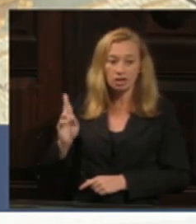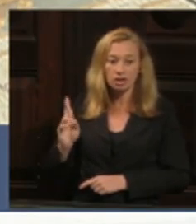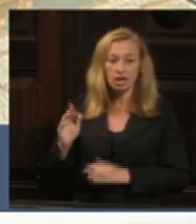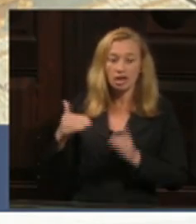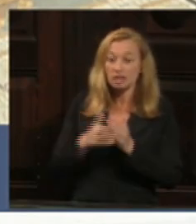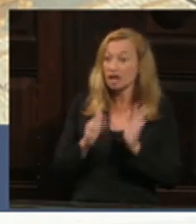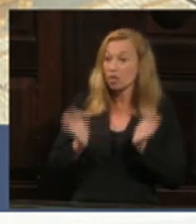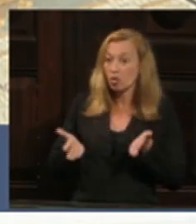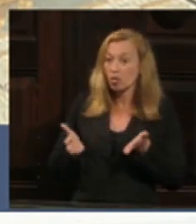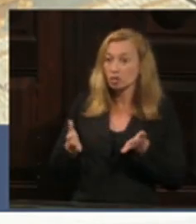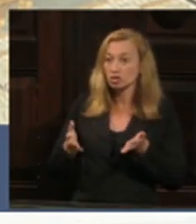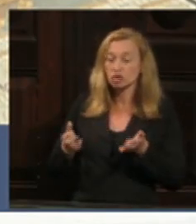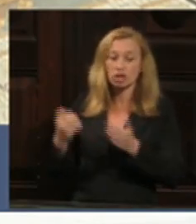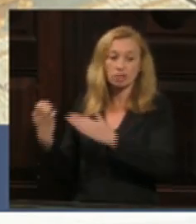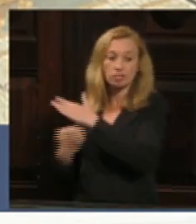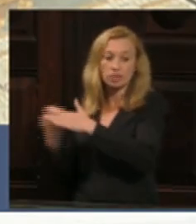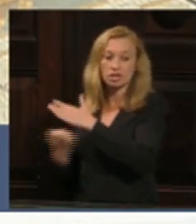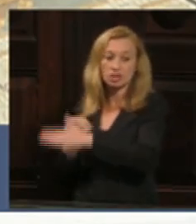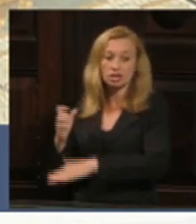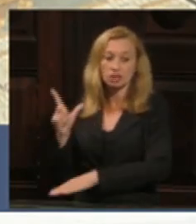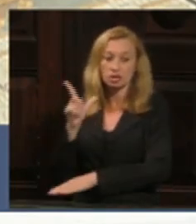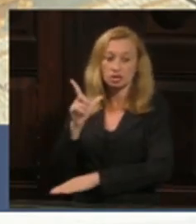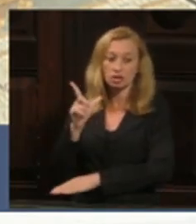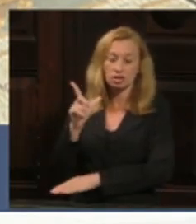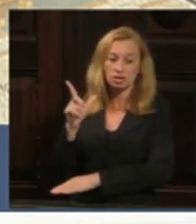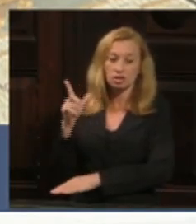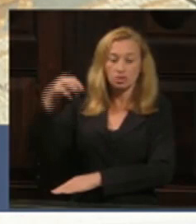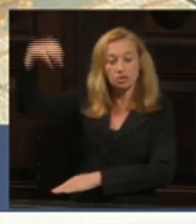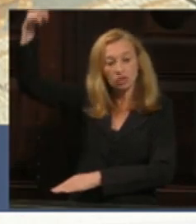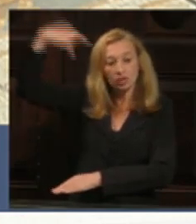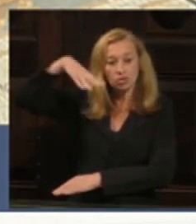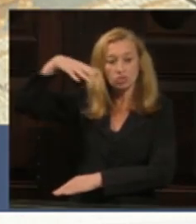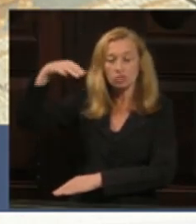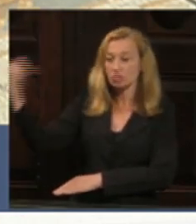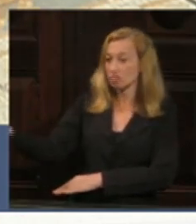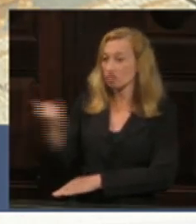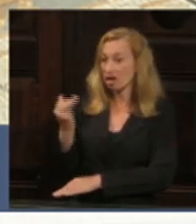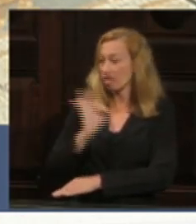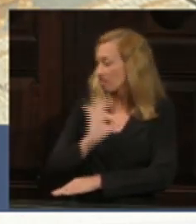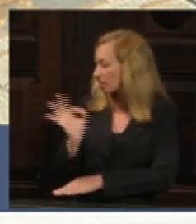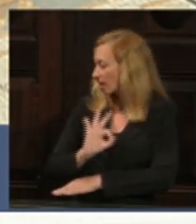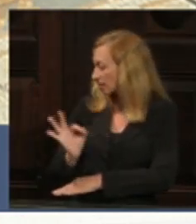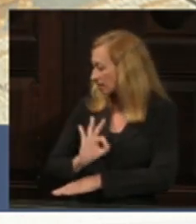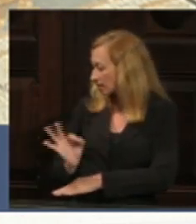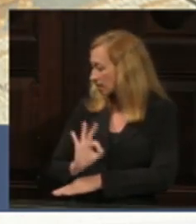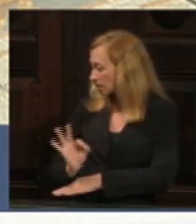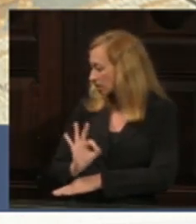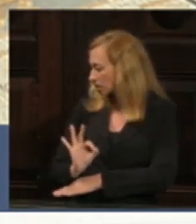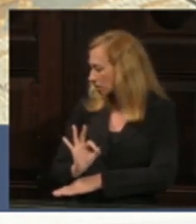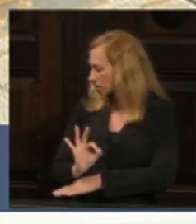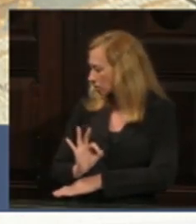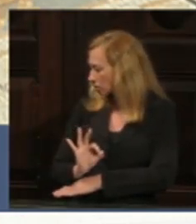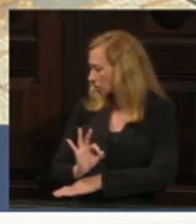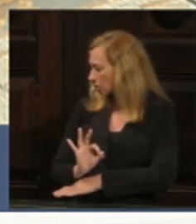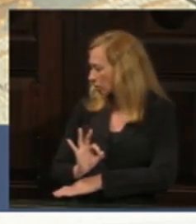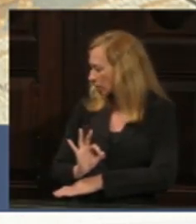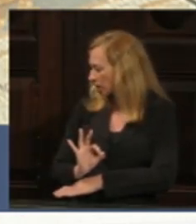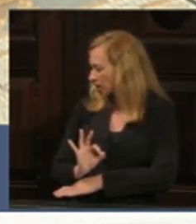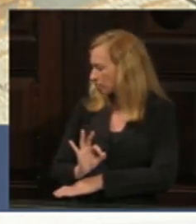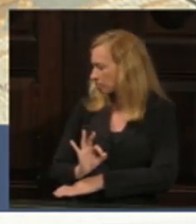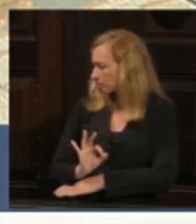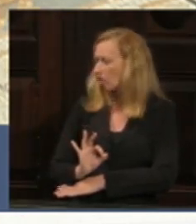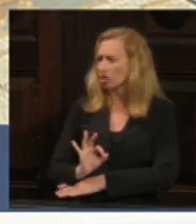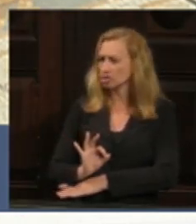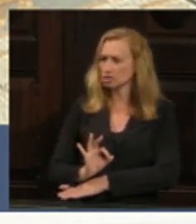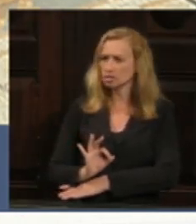vai tirar. Isso acontecendo pagando uma taxa absurda de R$ 9.800. Então